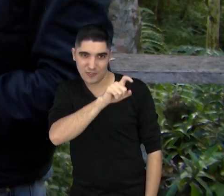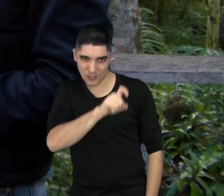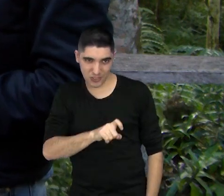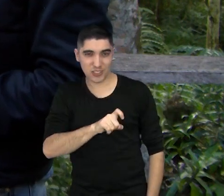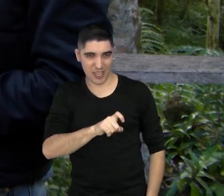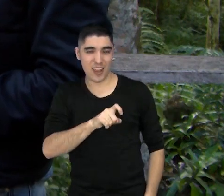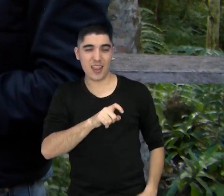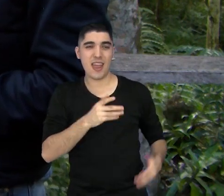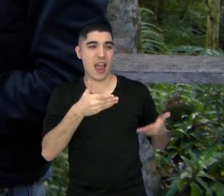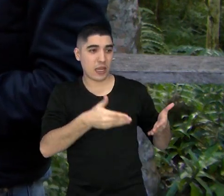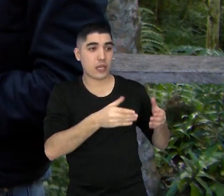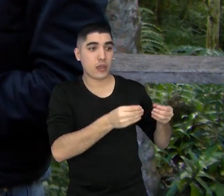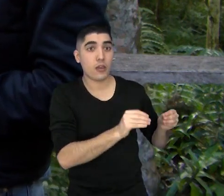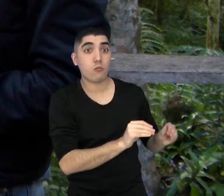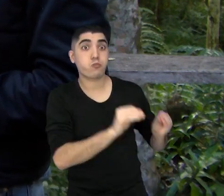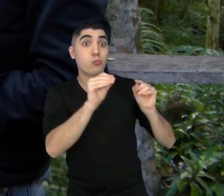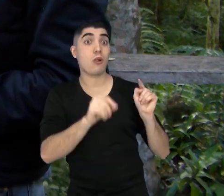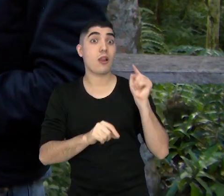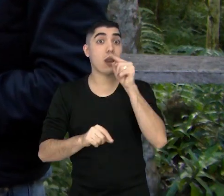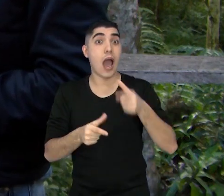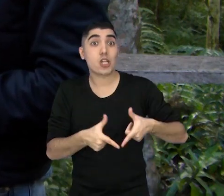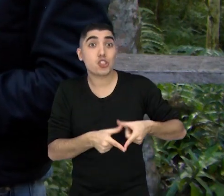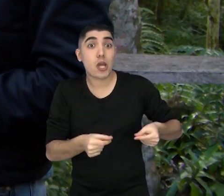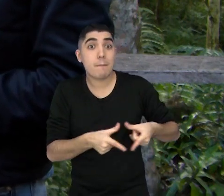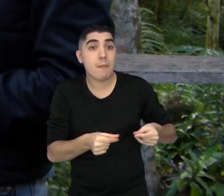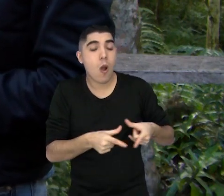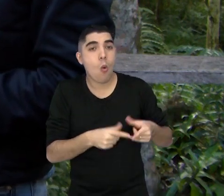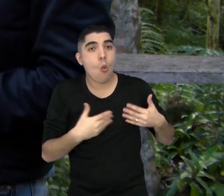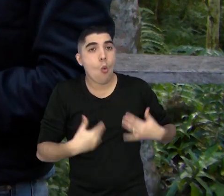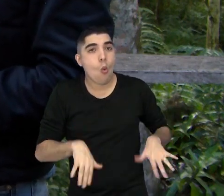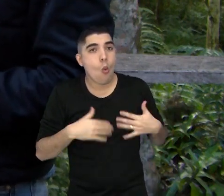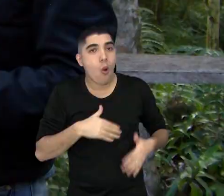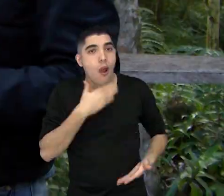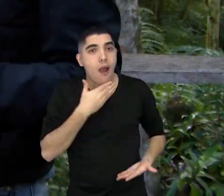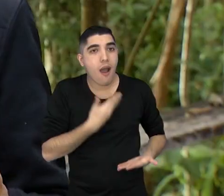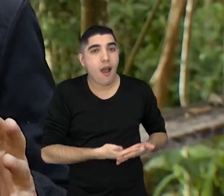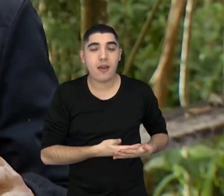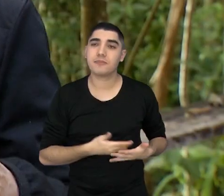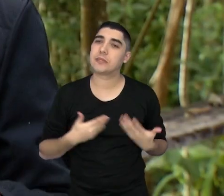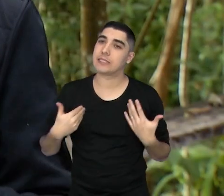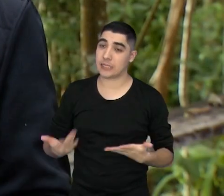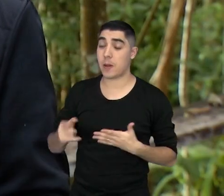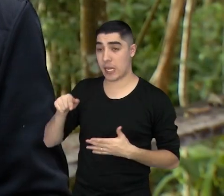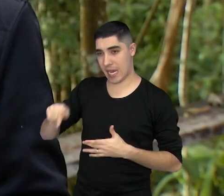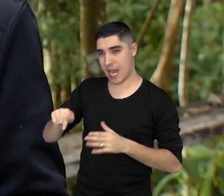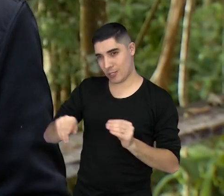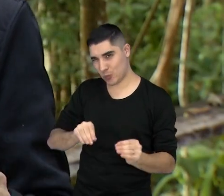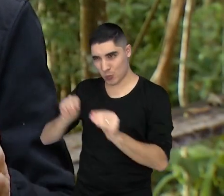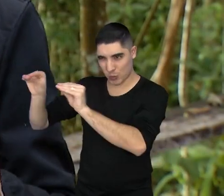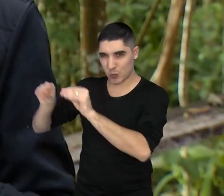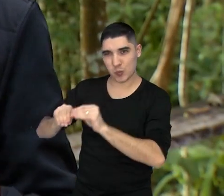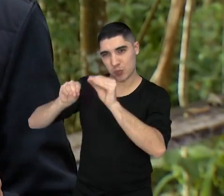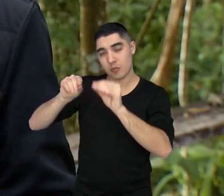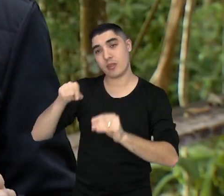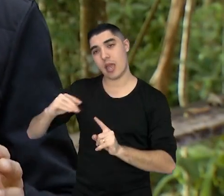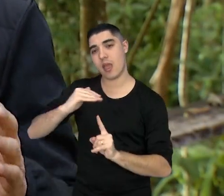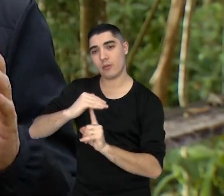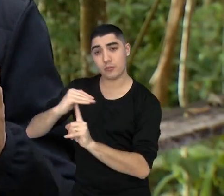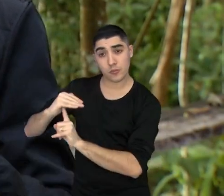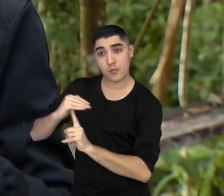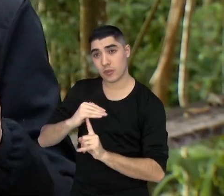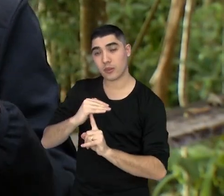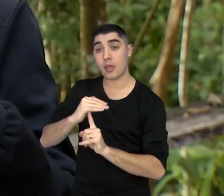Francisco Xavier, nós estamos no bairro do Guirra, para o Japão. Que incrível! Essa exportação de cogumelos são os cogumelos chamados